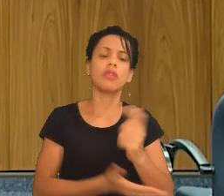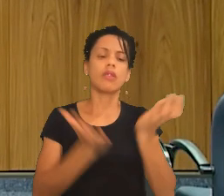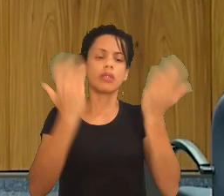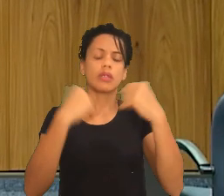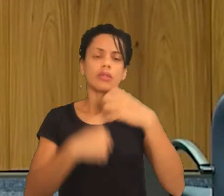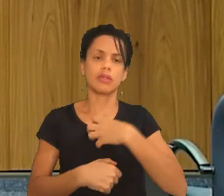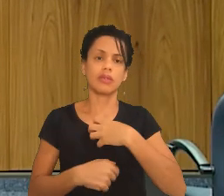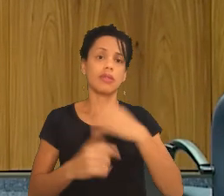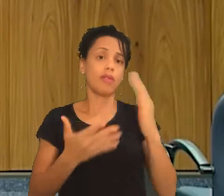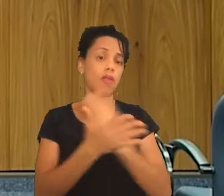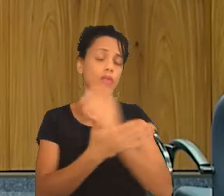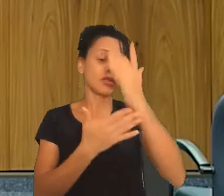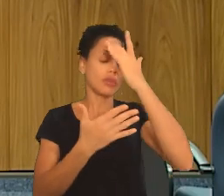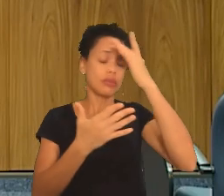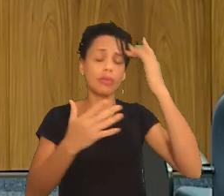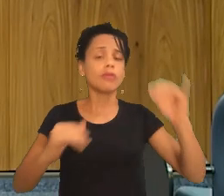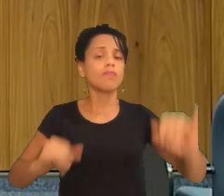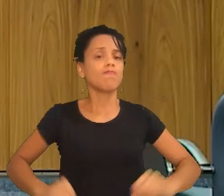sofreram diretamente.